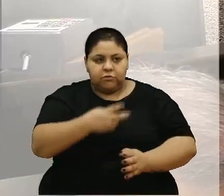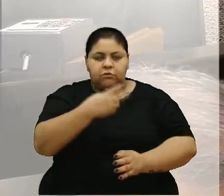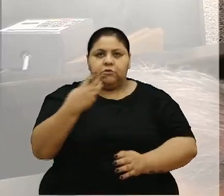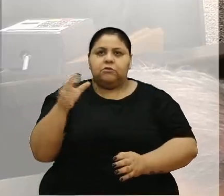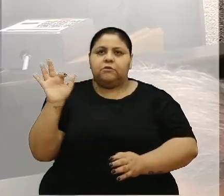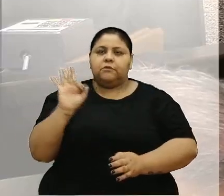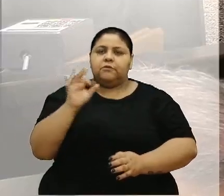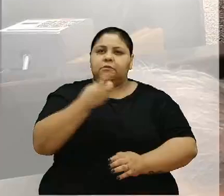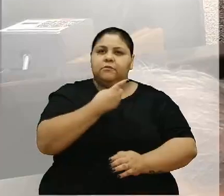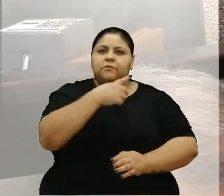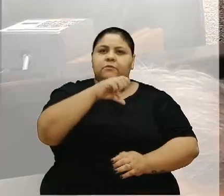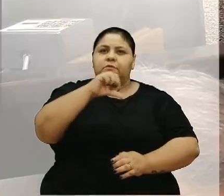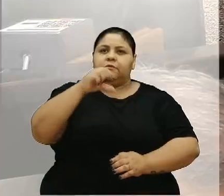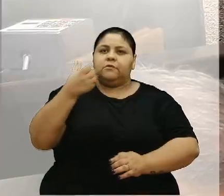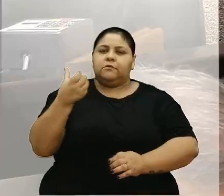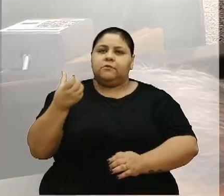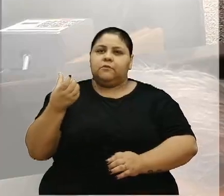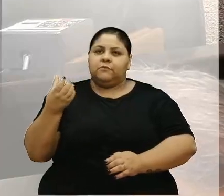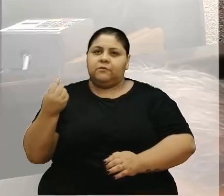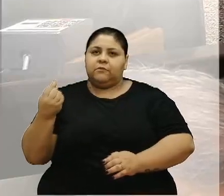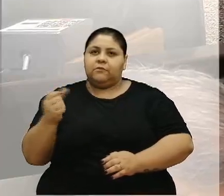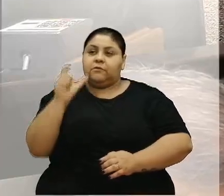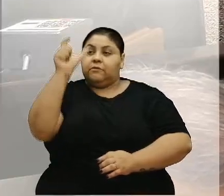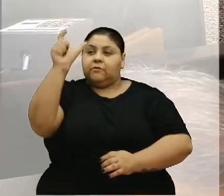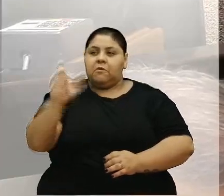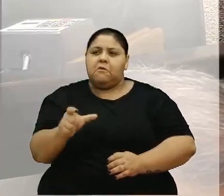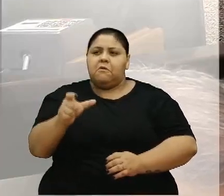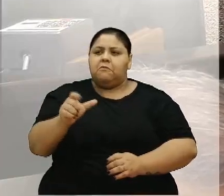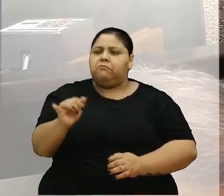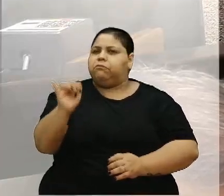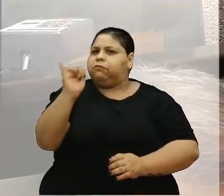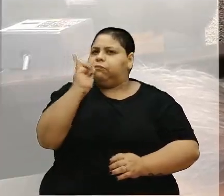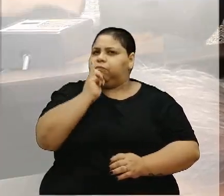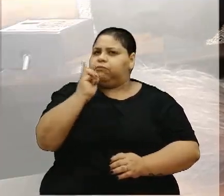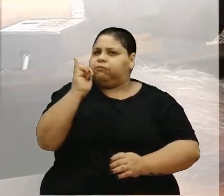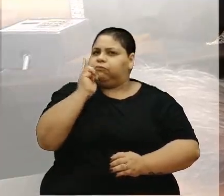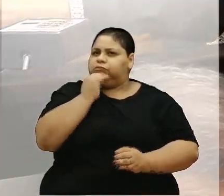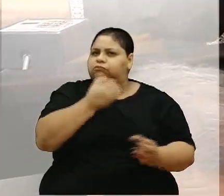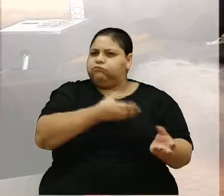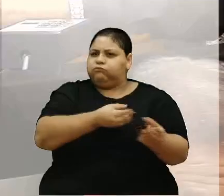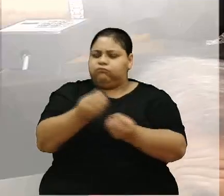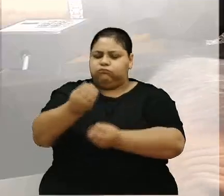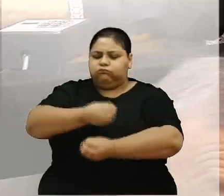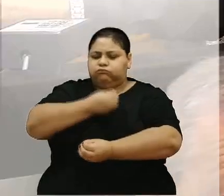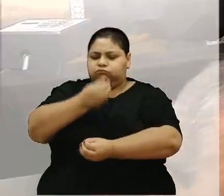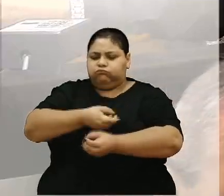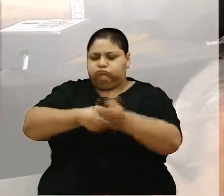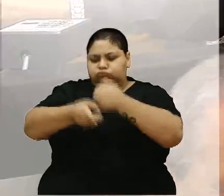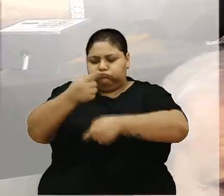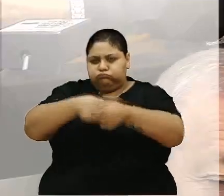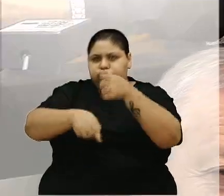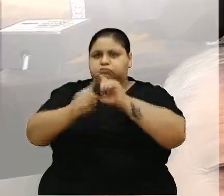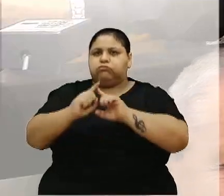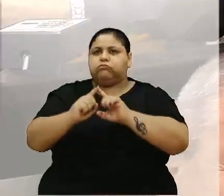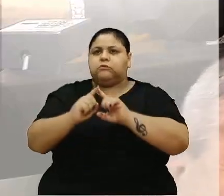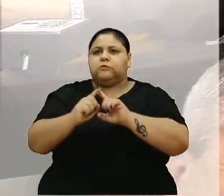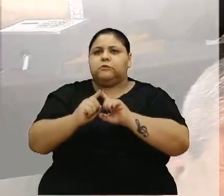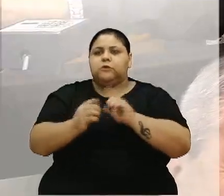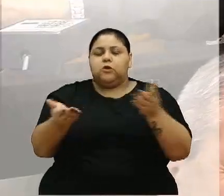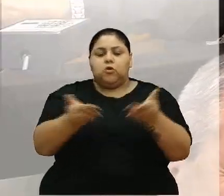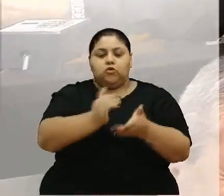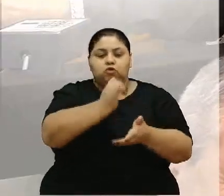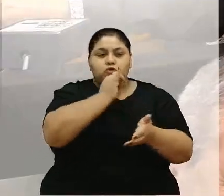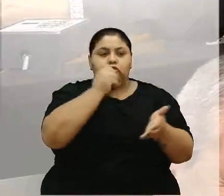de 1966, Edivaldo foi uma pessoa exemplar, cheia de vida e potencial, que nos deixa um exemplo de